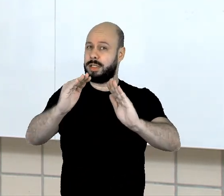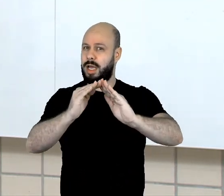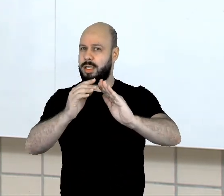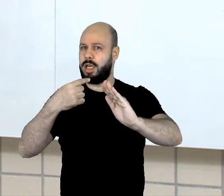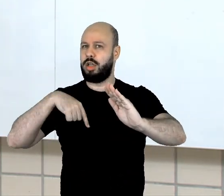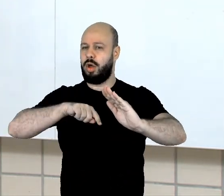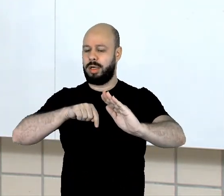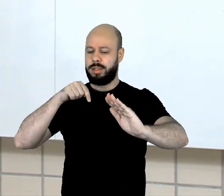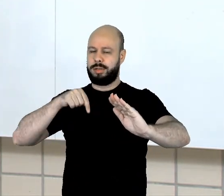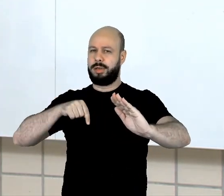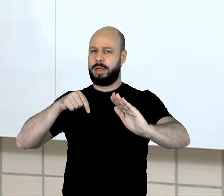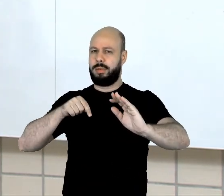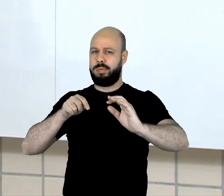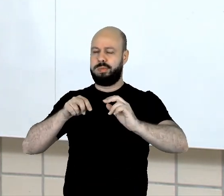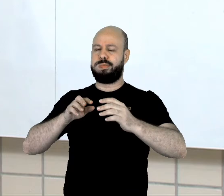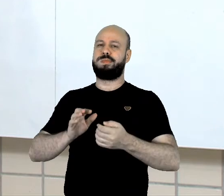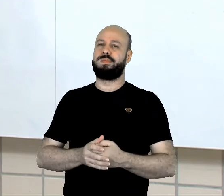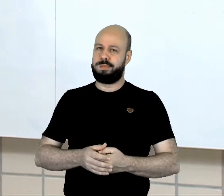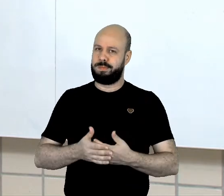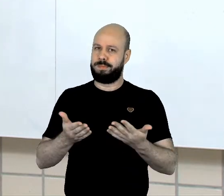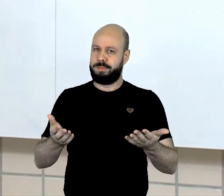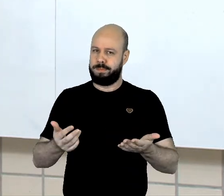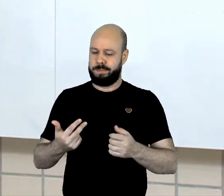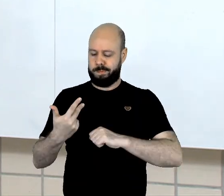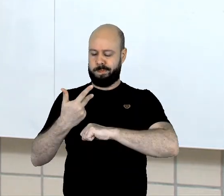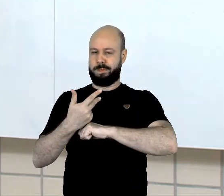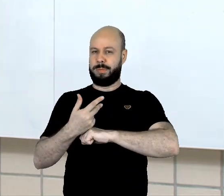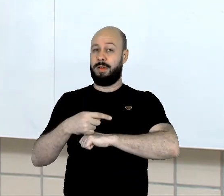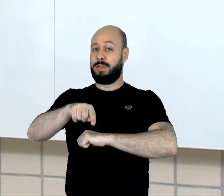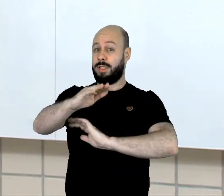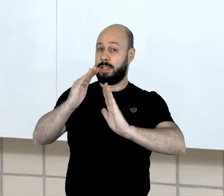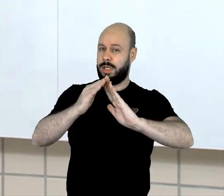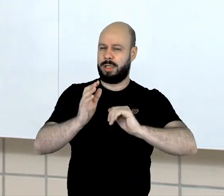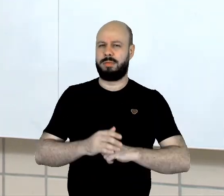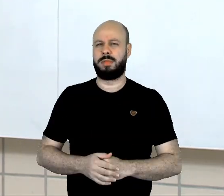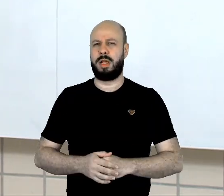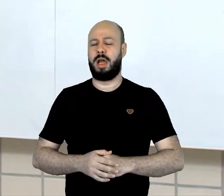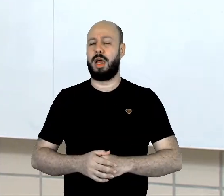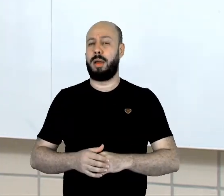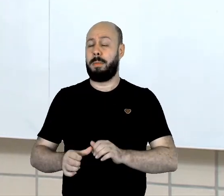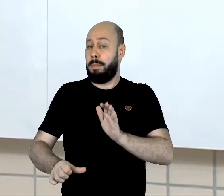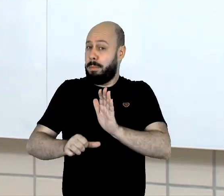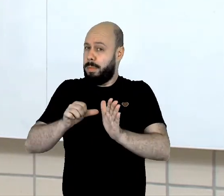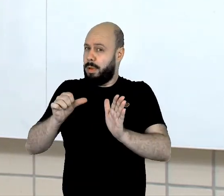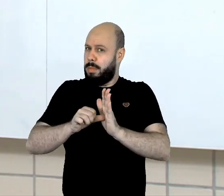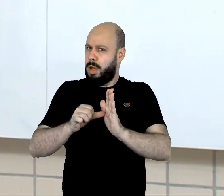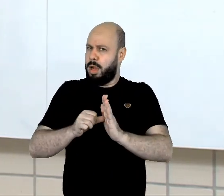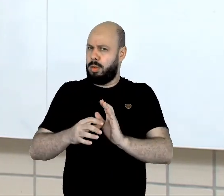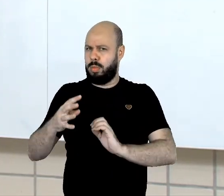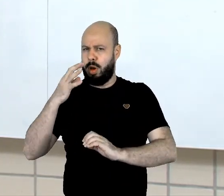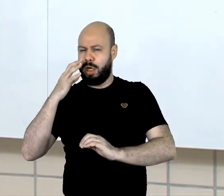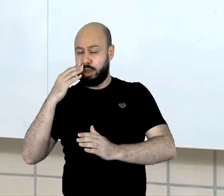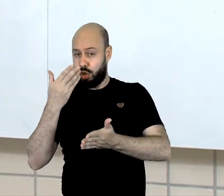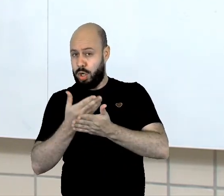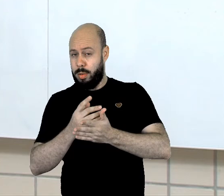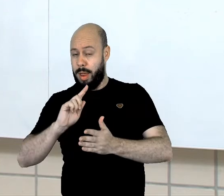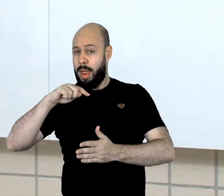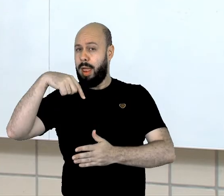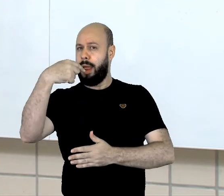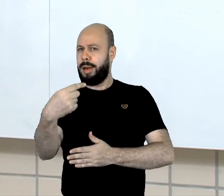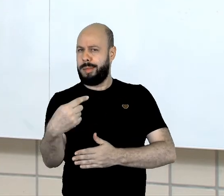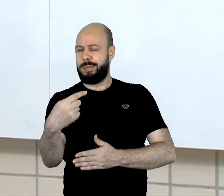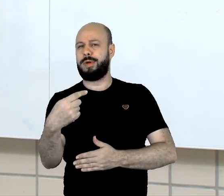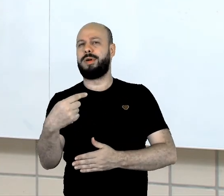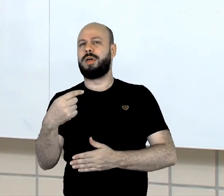nós professores aqui gravando, ok? Então, primeiro assistam às aulas para depois irem